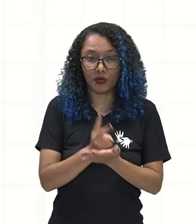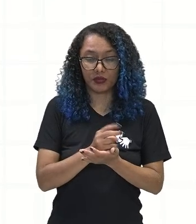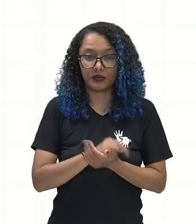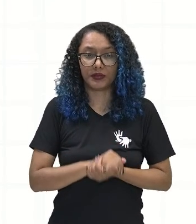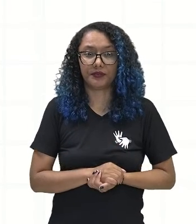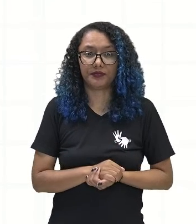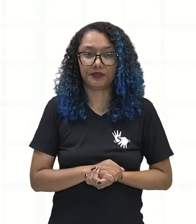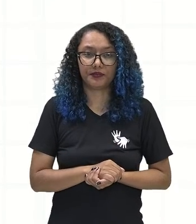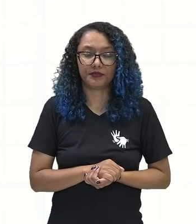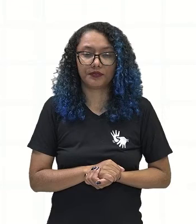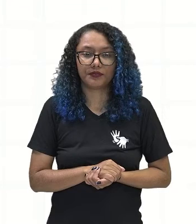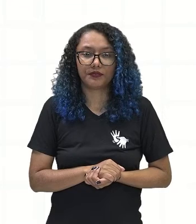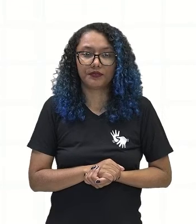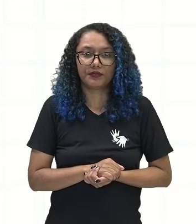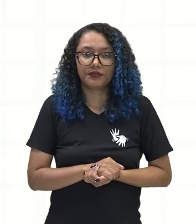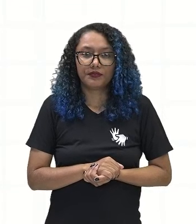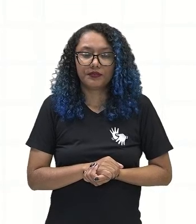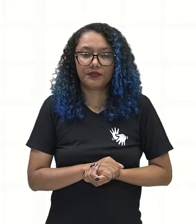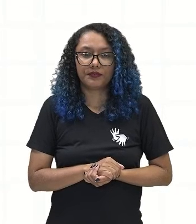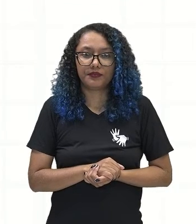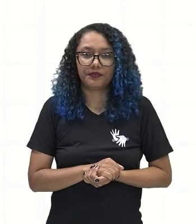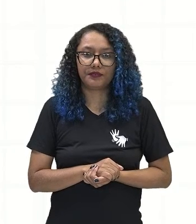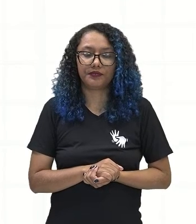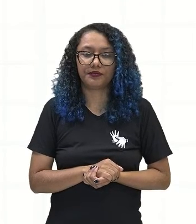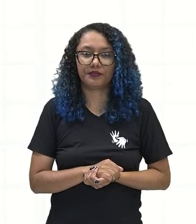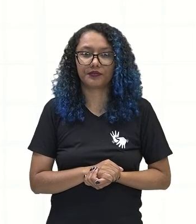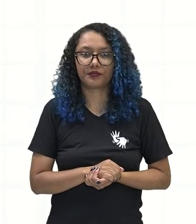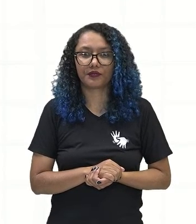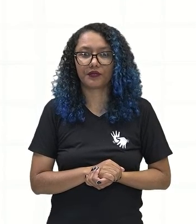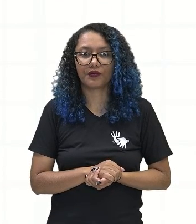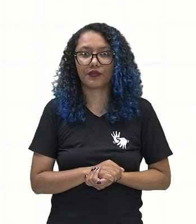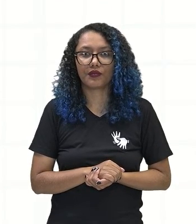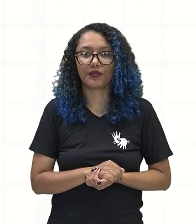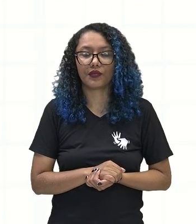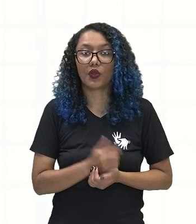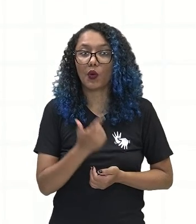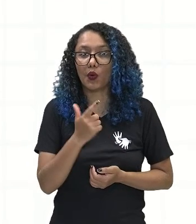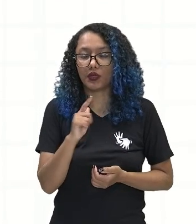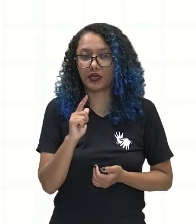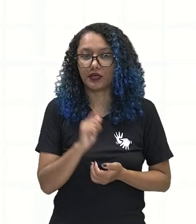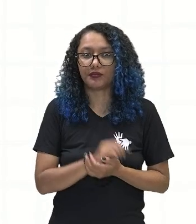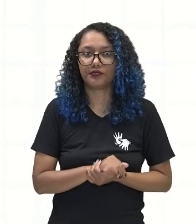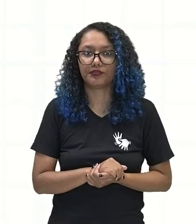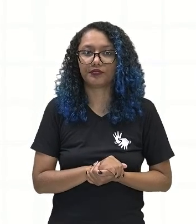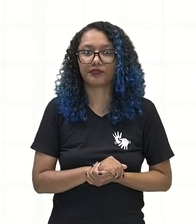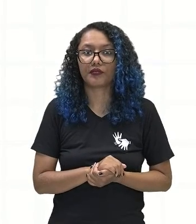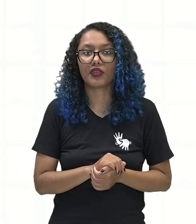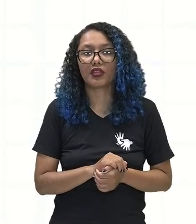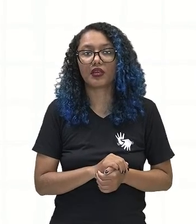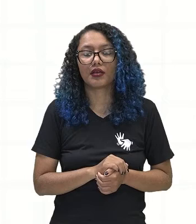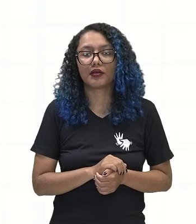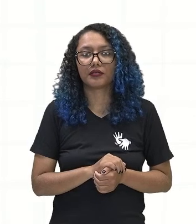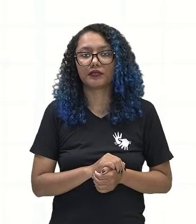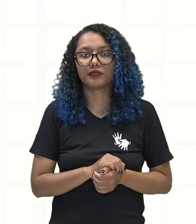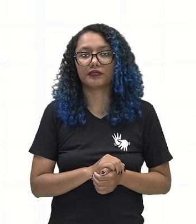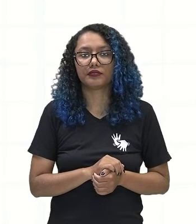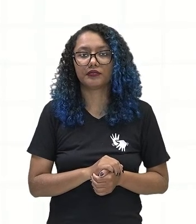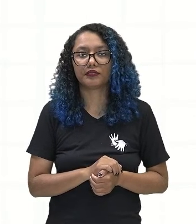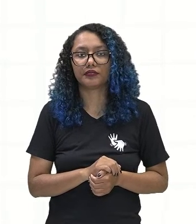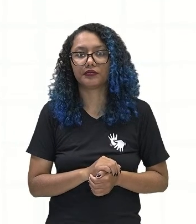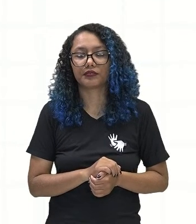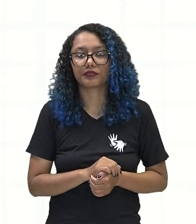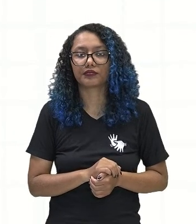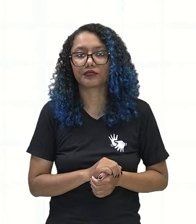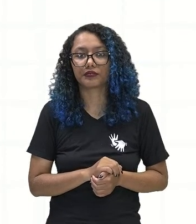campanhas promocionais, né, elas comumente, né, estão associadas a tudo isso que nós já vimos. Na